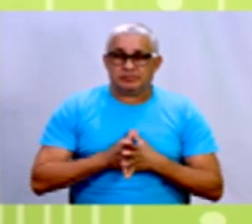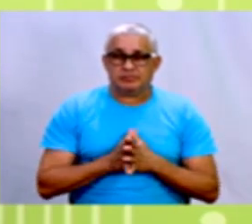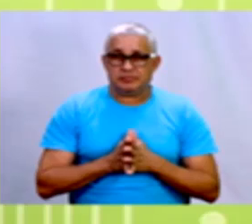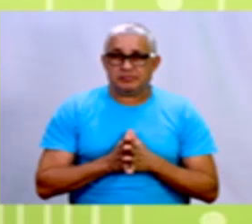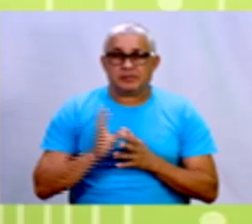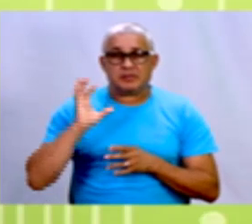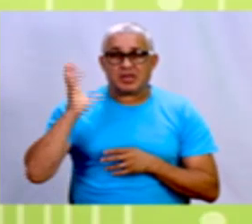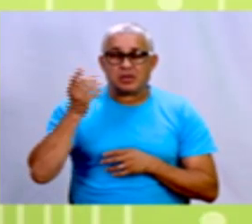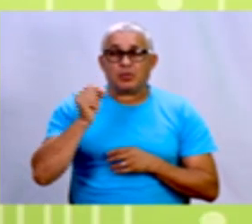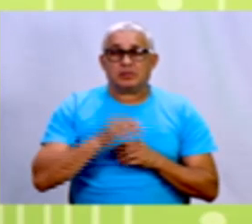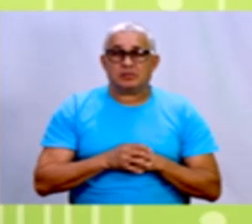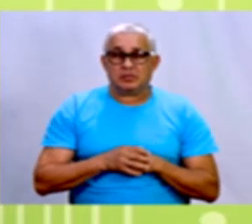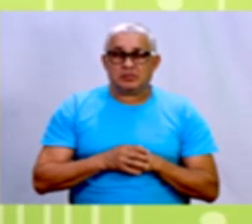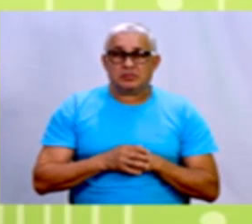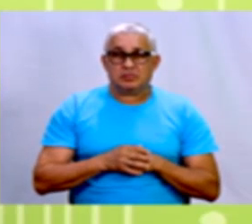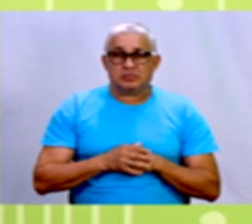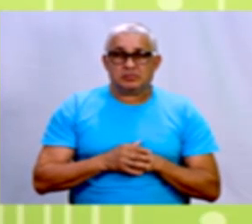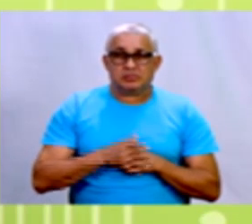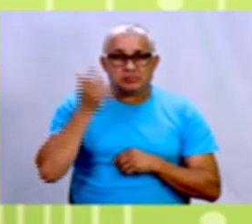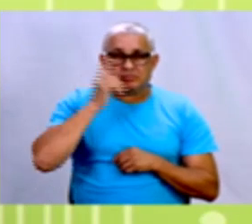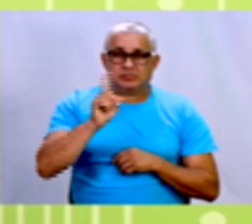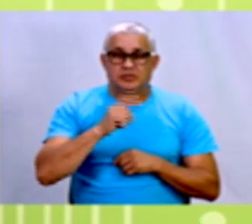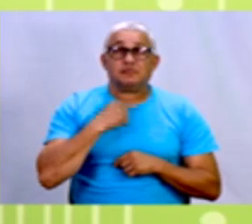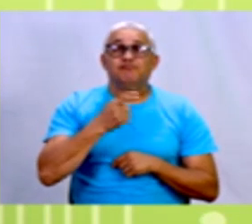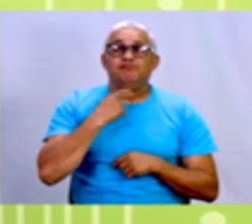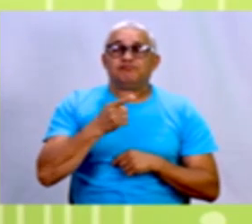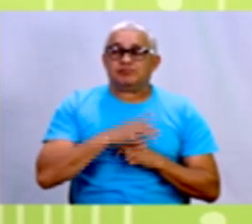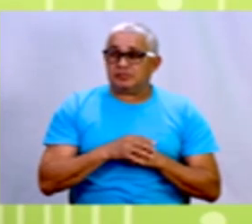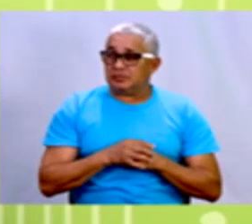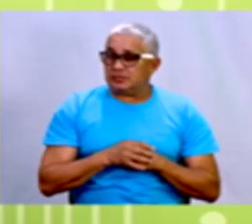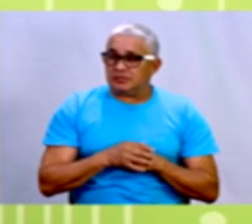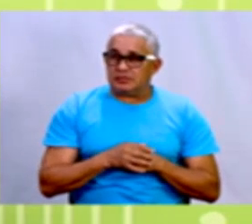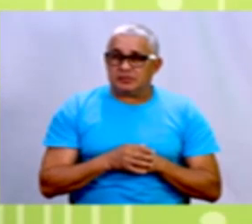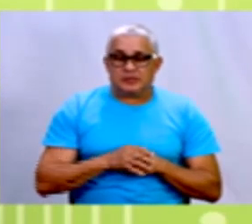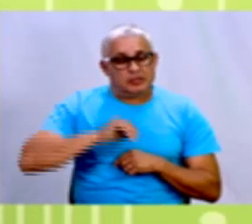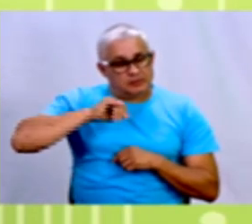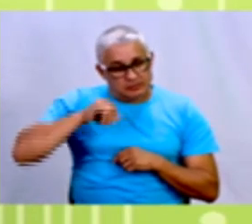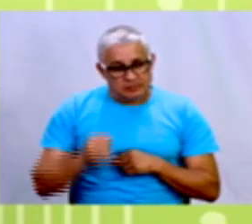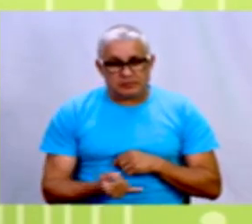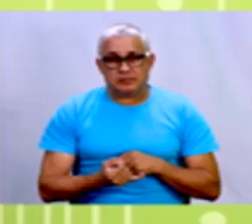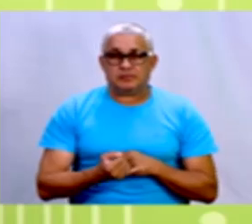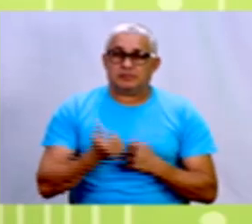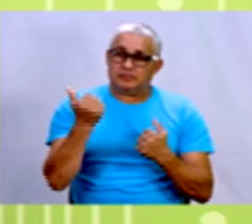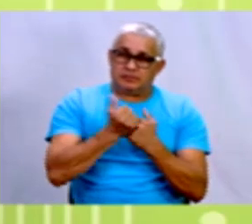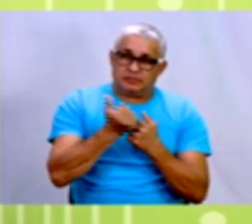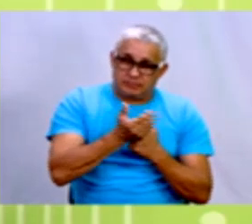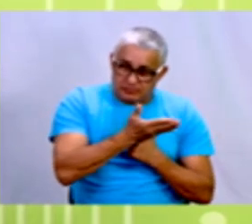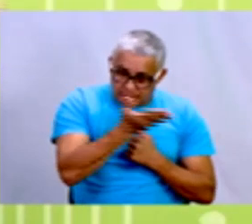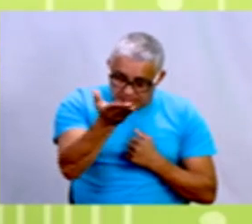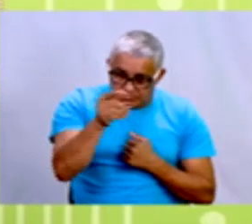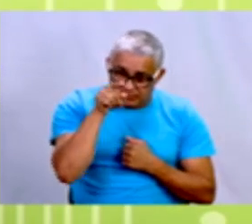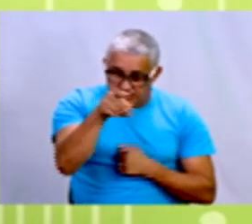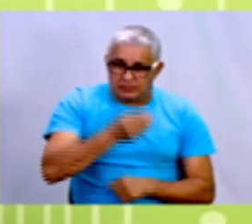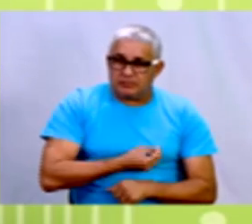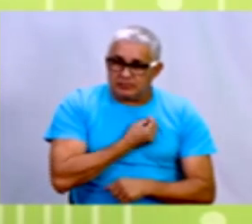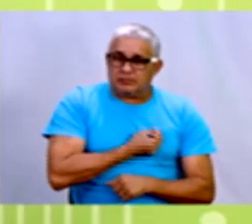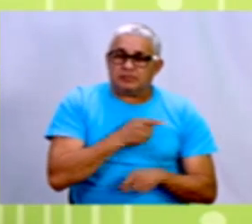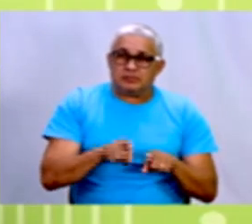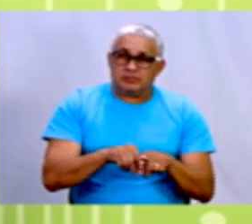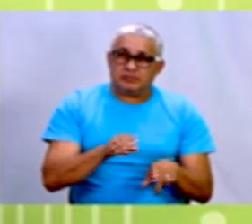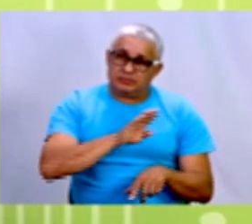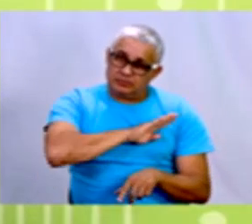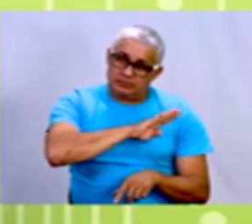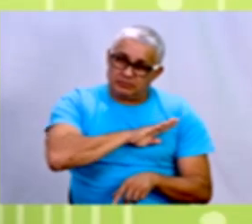vai acontecer que vocês não vão conseguir tirar essas dúvidas, tá? Aproveitar o tutor de vocês aí, aproveitar um colega que você vê